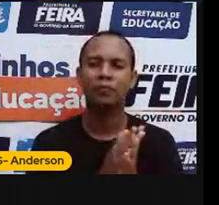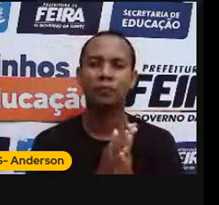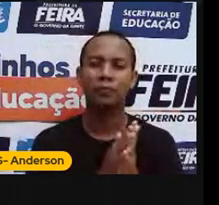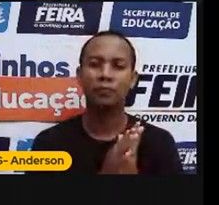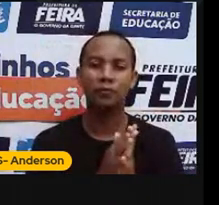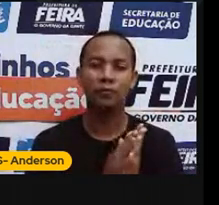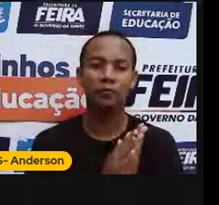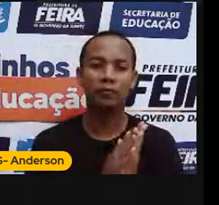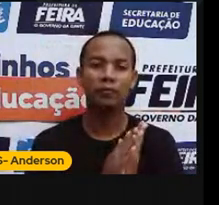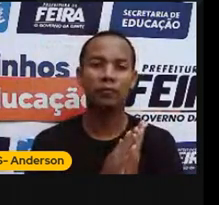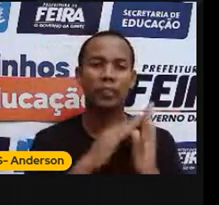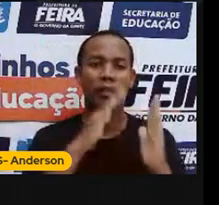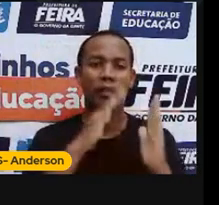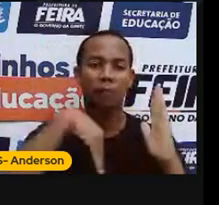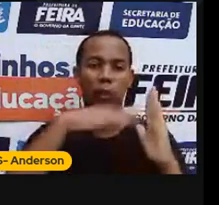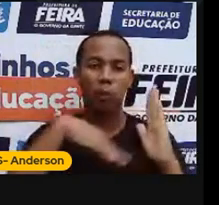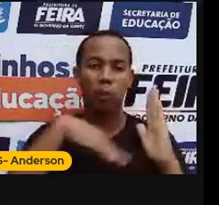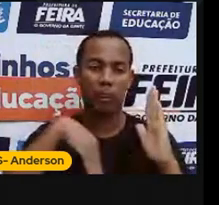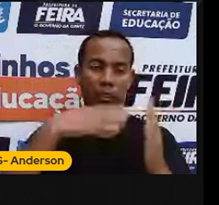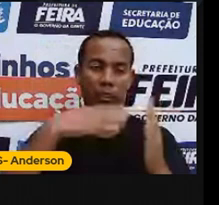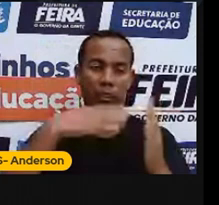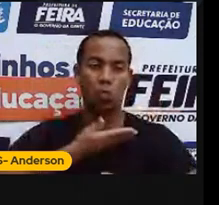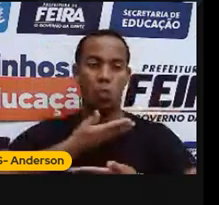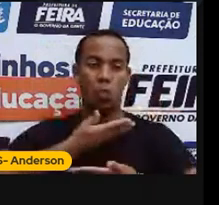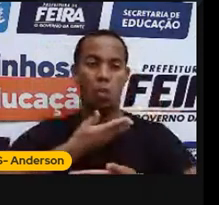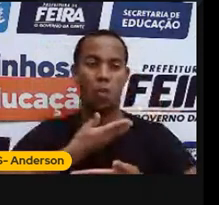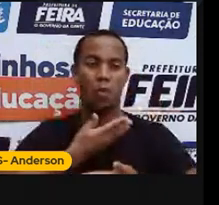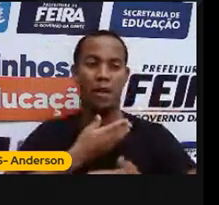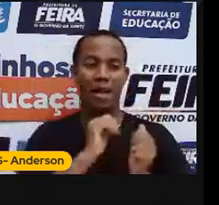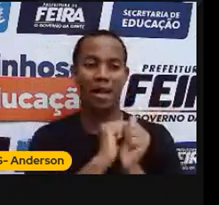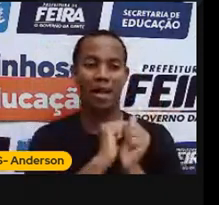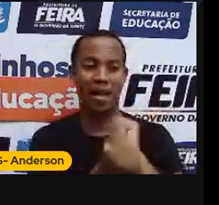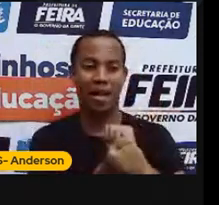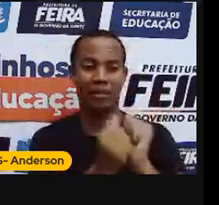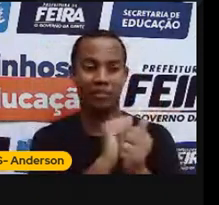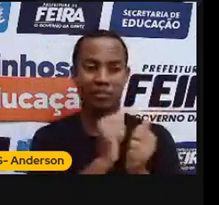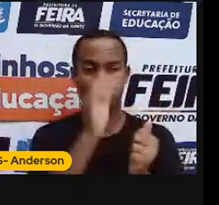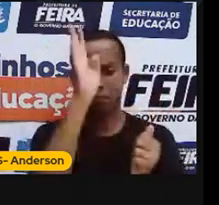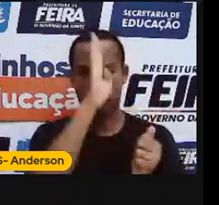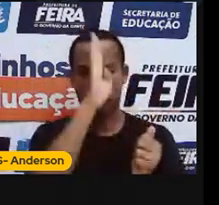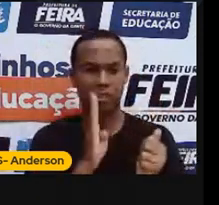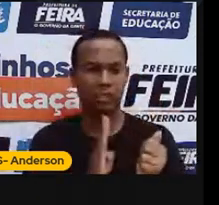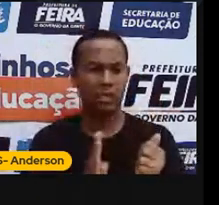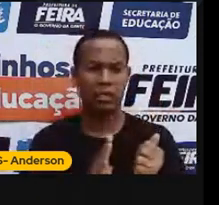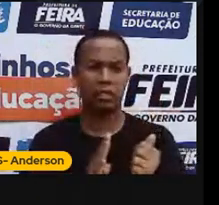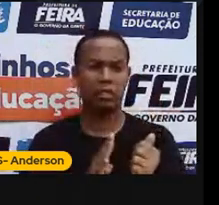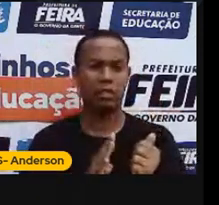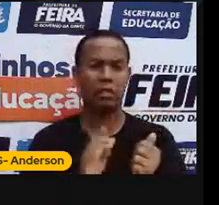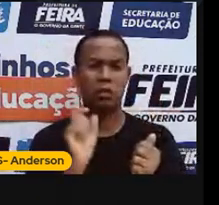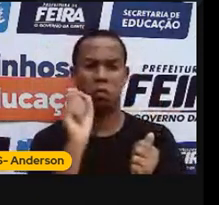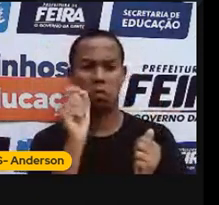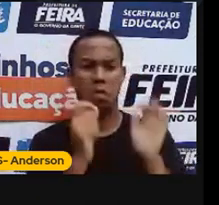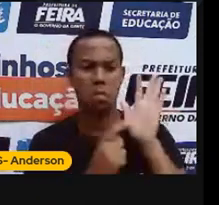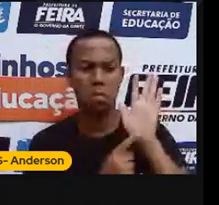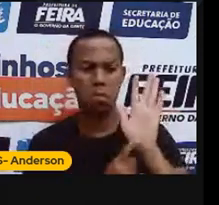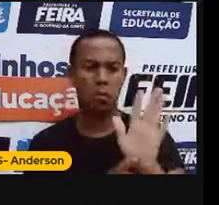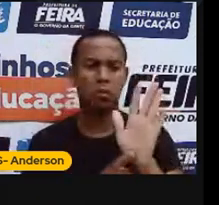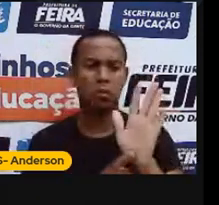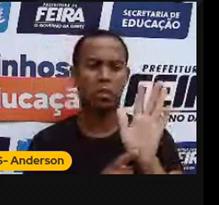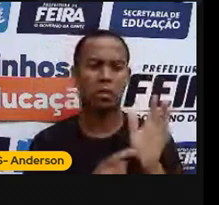Bom, a pintura corporal é, sem dúvida, a arte indígena brasileira mais representativa dos índios,